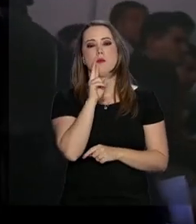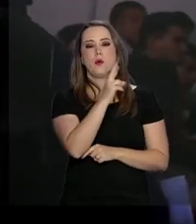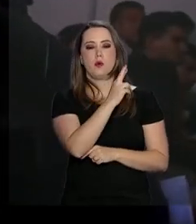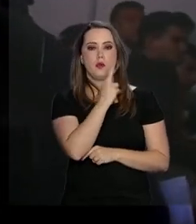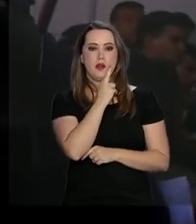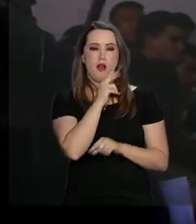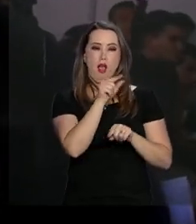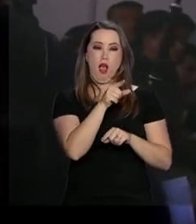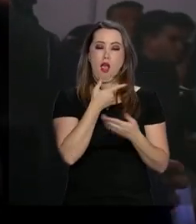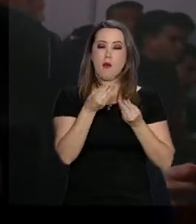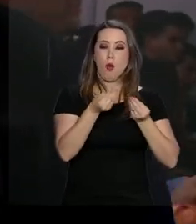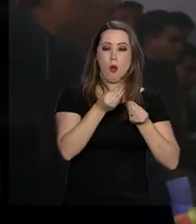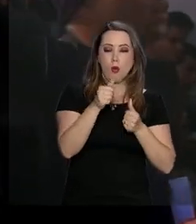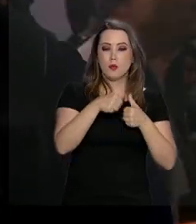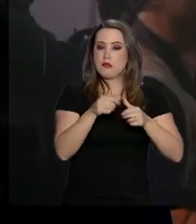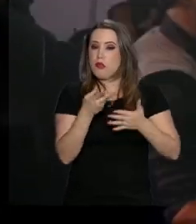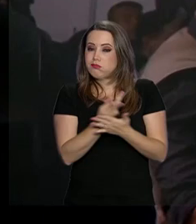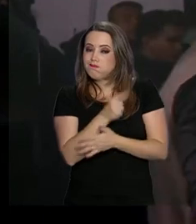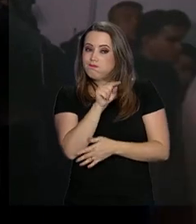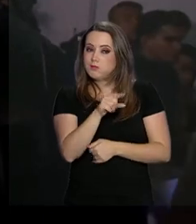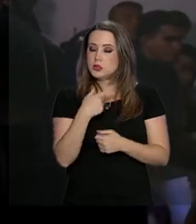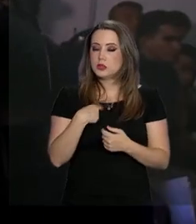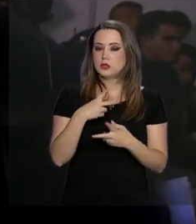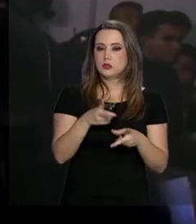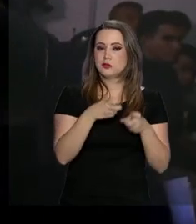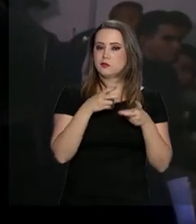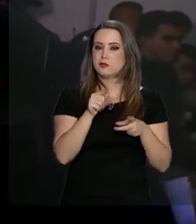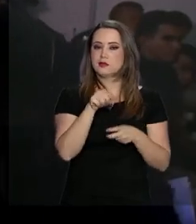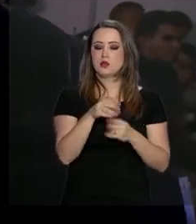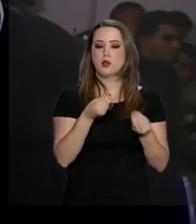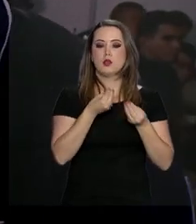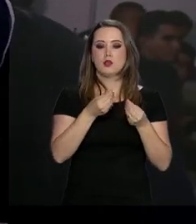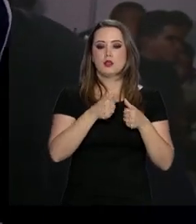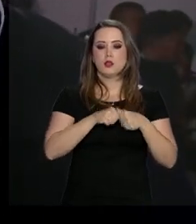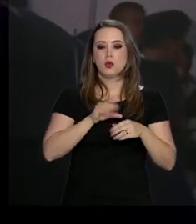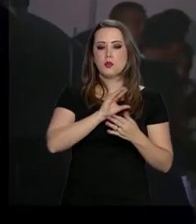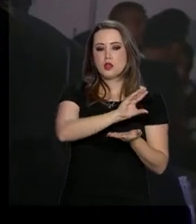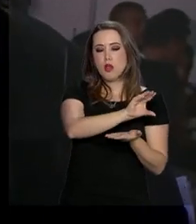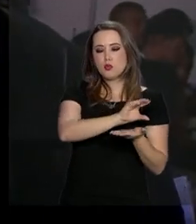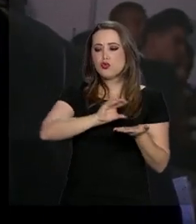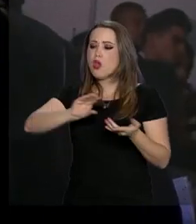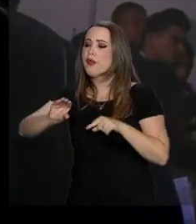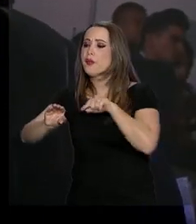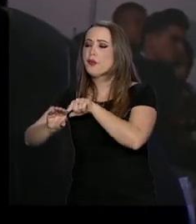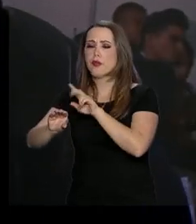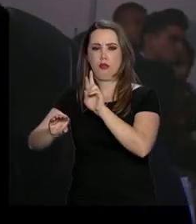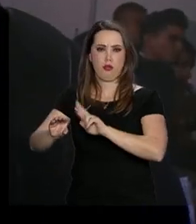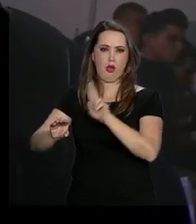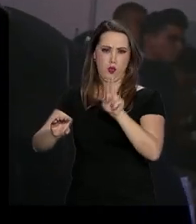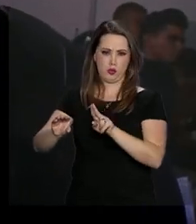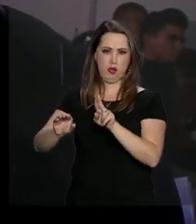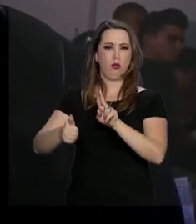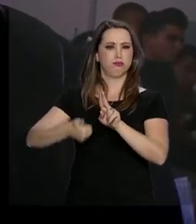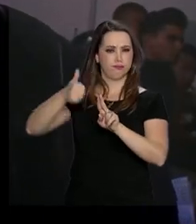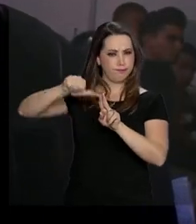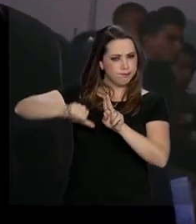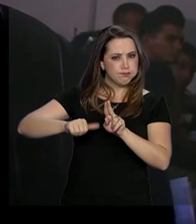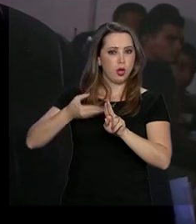estado de Roraima. E nós viemos aqui verificar como está a aplicação desse recurso e